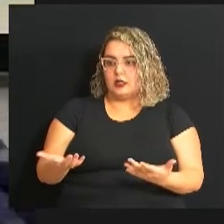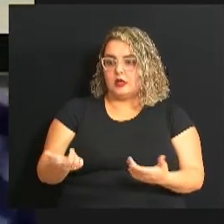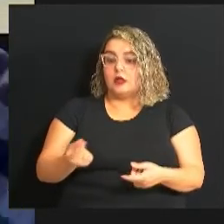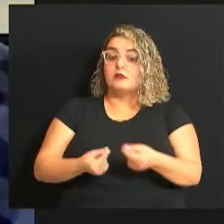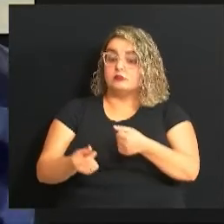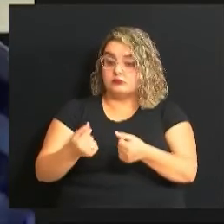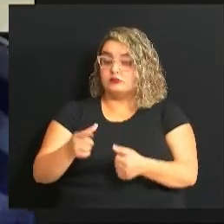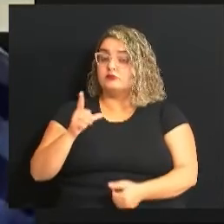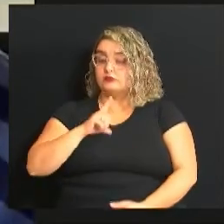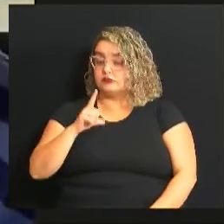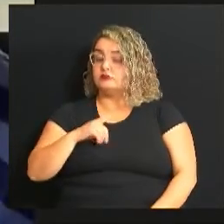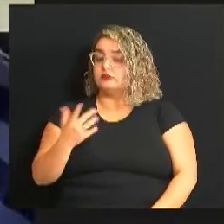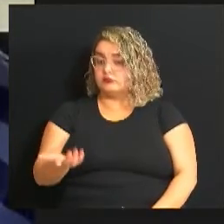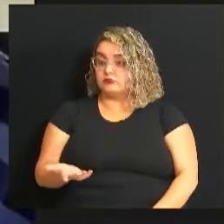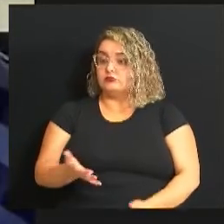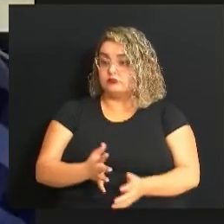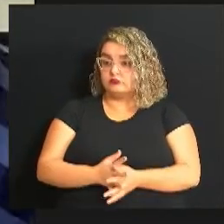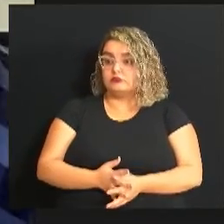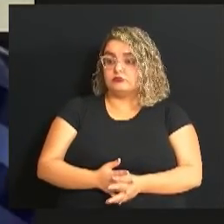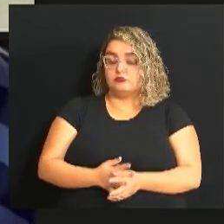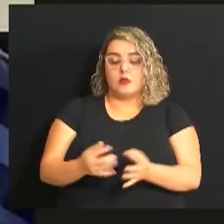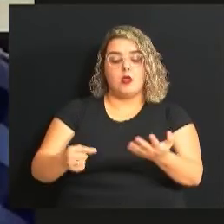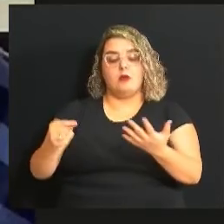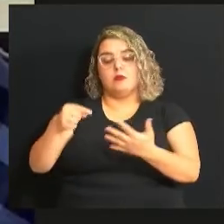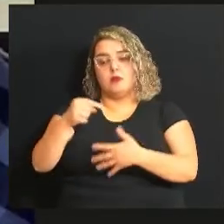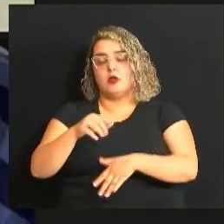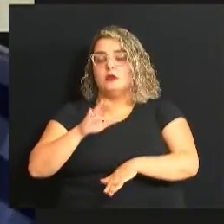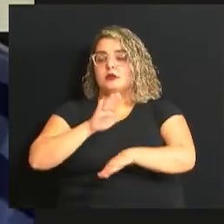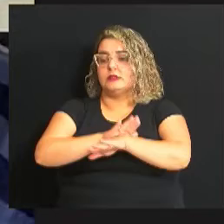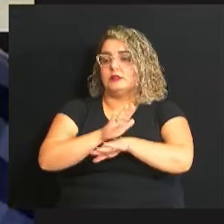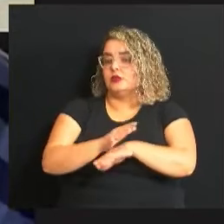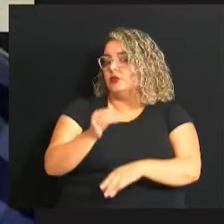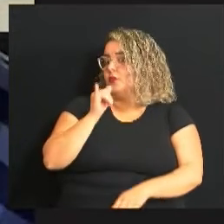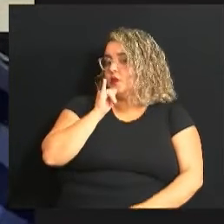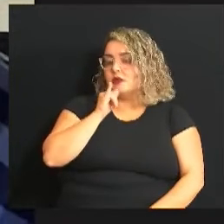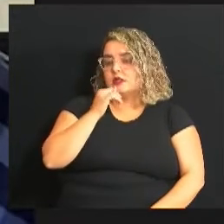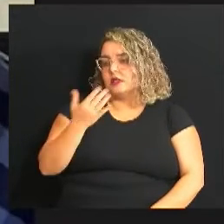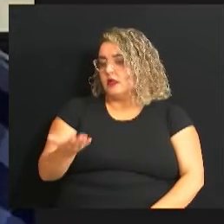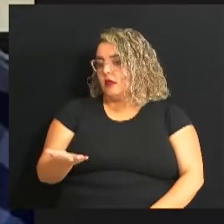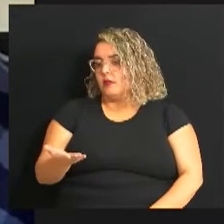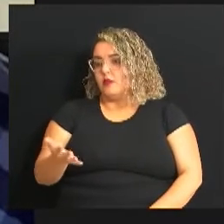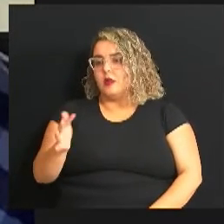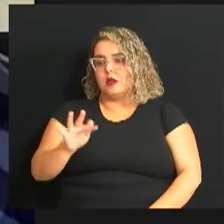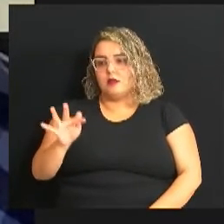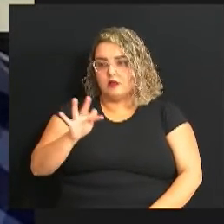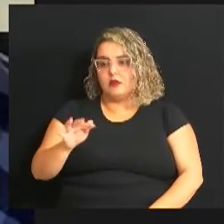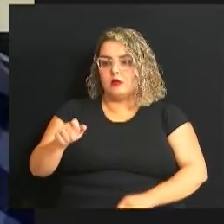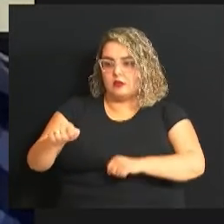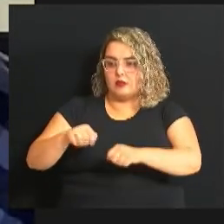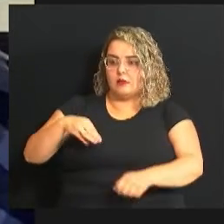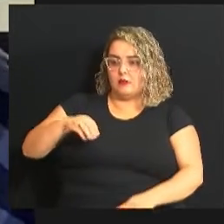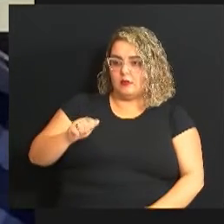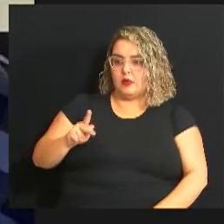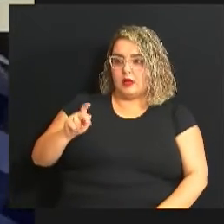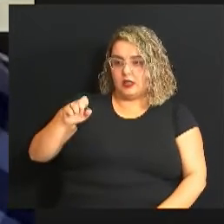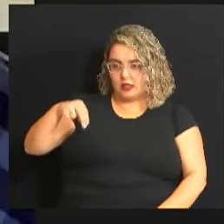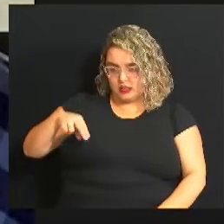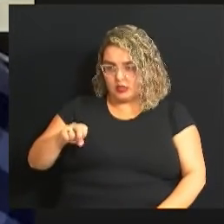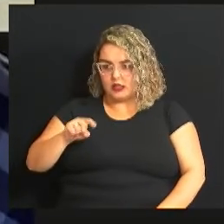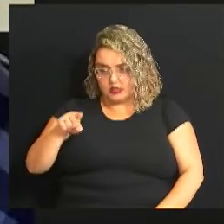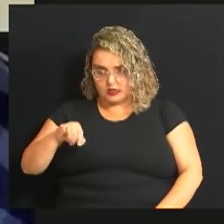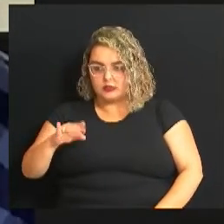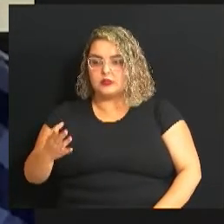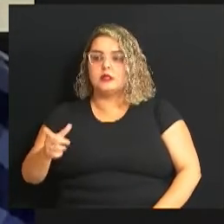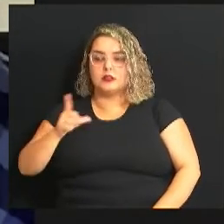existem alguns pontos que ajudam nesse sentido. Então, por exemplo, a faculdade onde me formei, que é o Mackenzie, tem um serviço clínica escola de